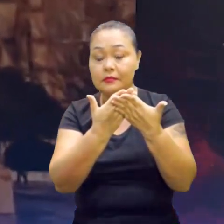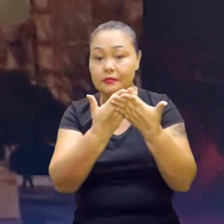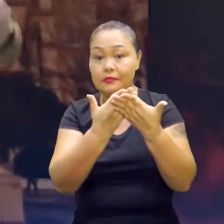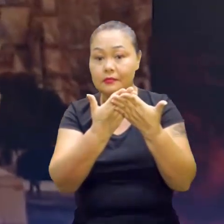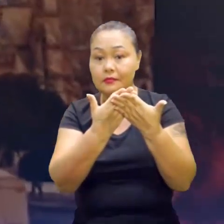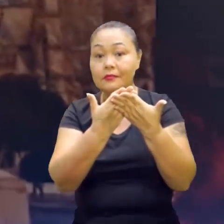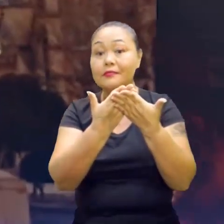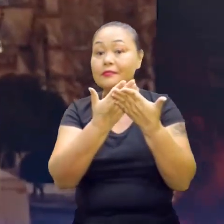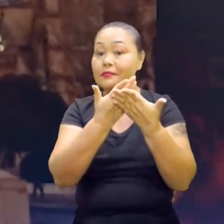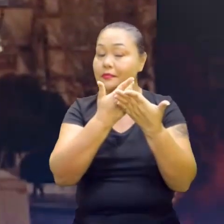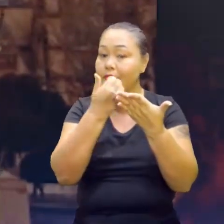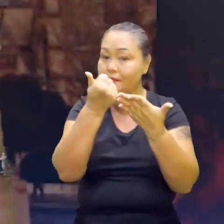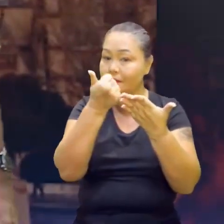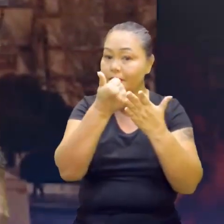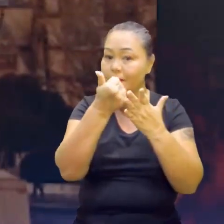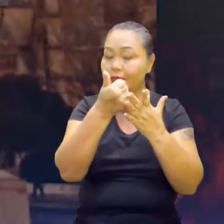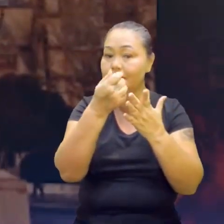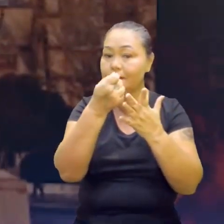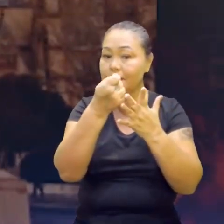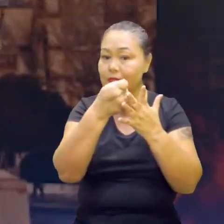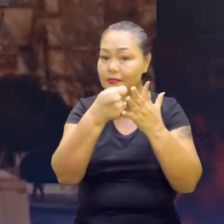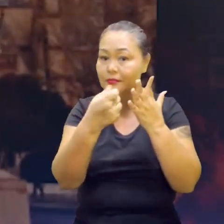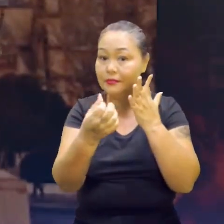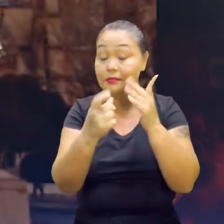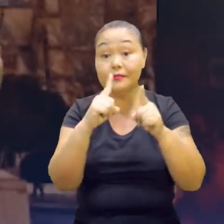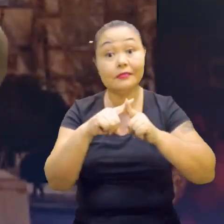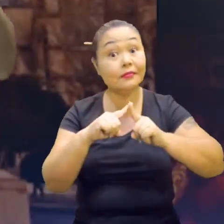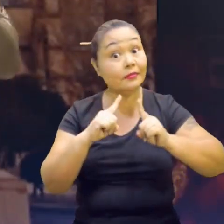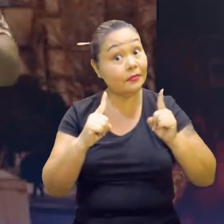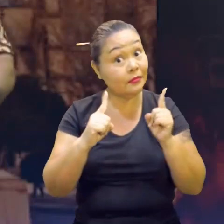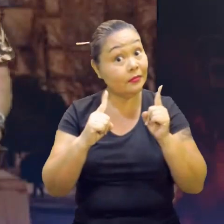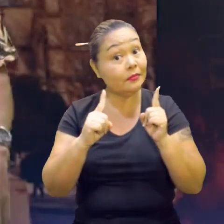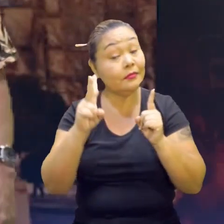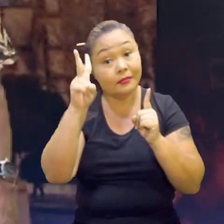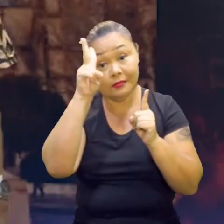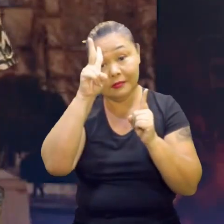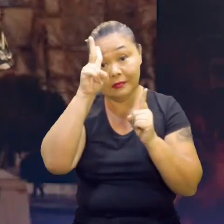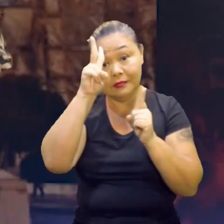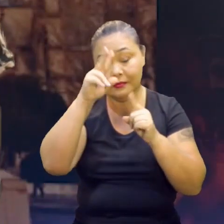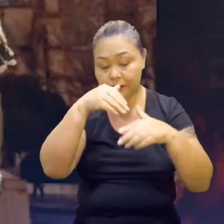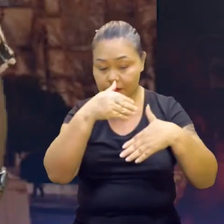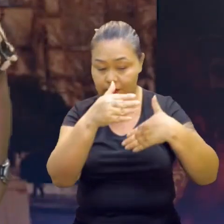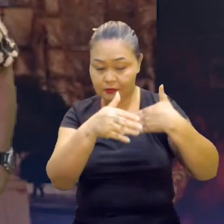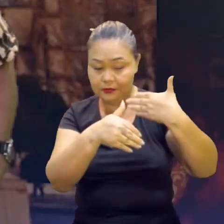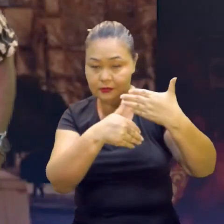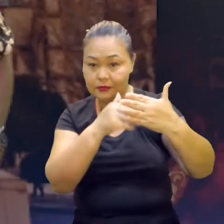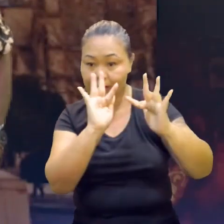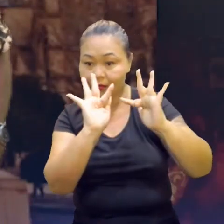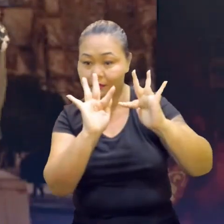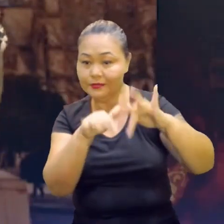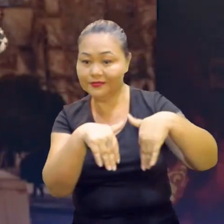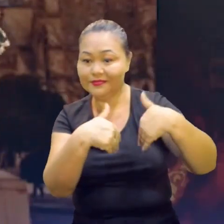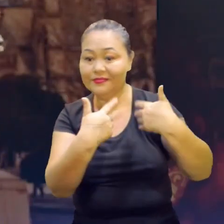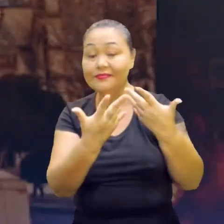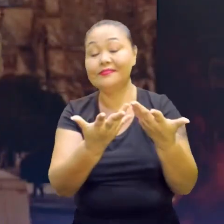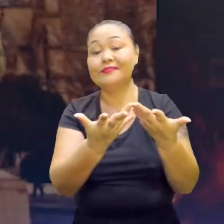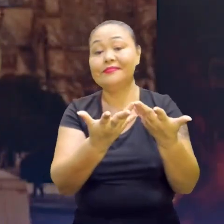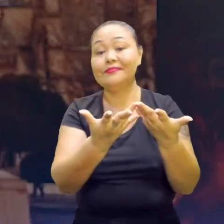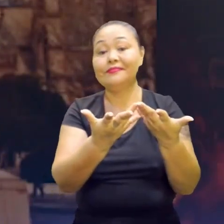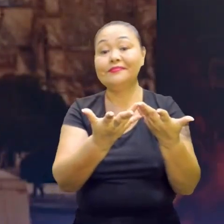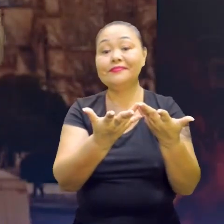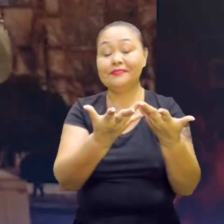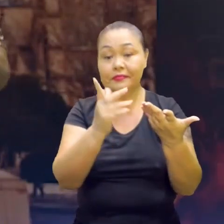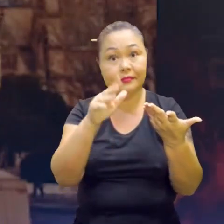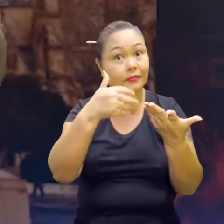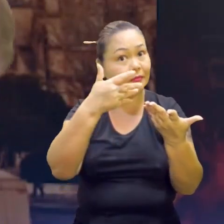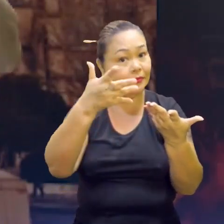ainda do ano, mas História já está caminhando aí para o finalmente e vocês vão ficar com